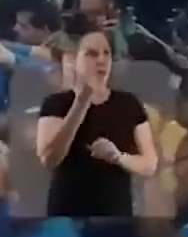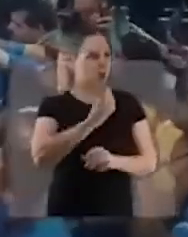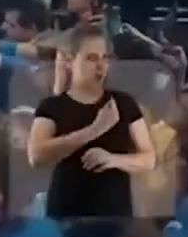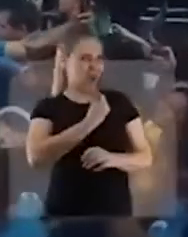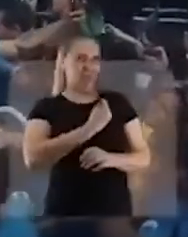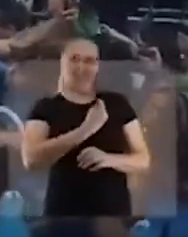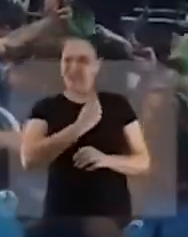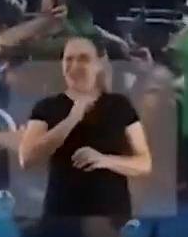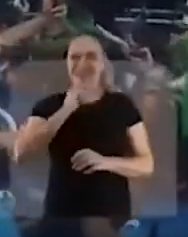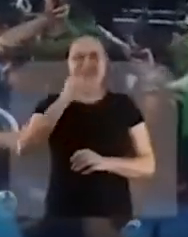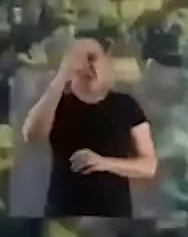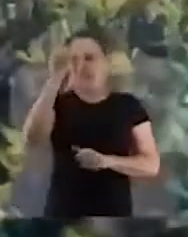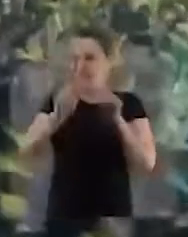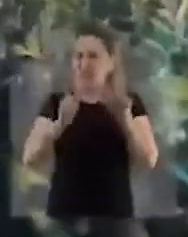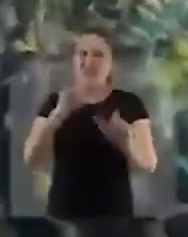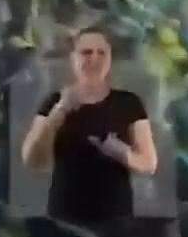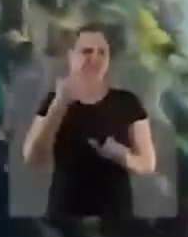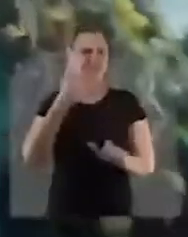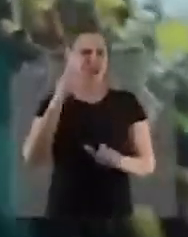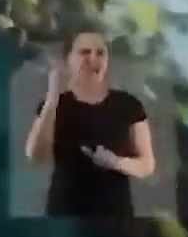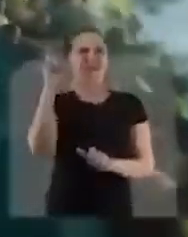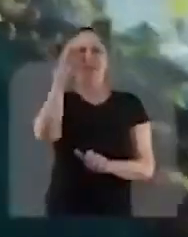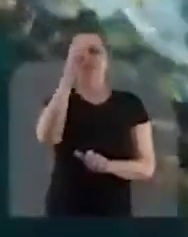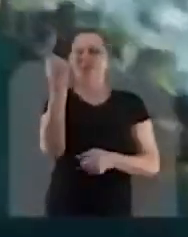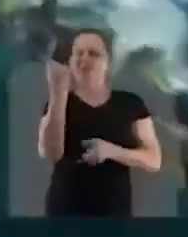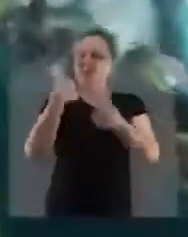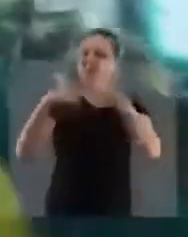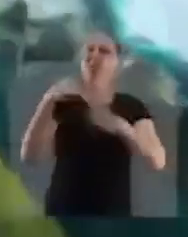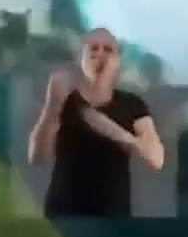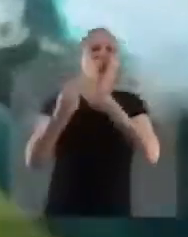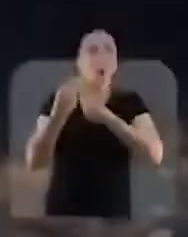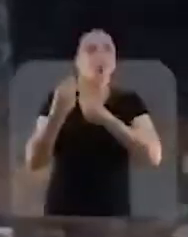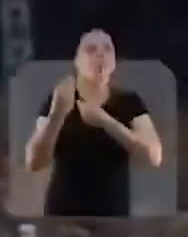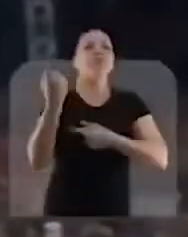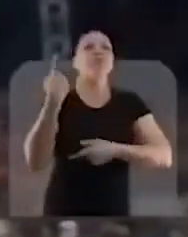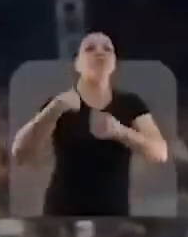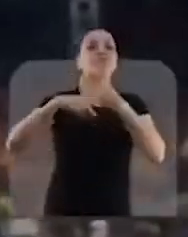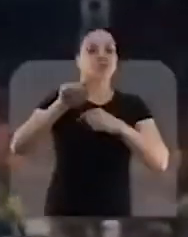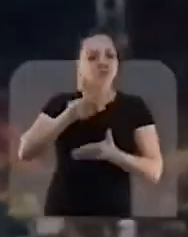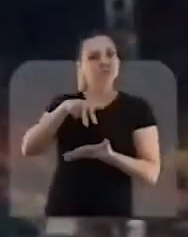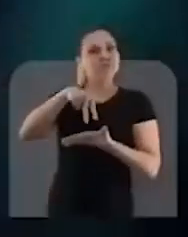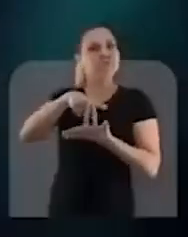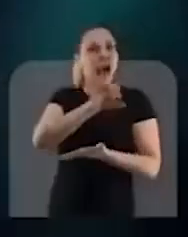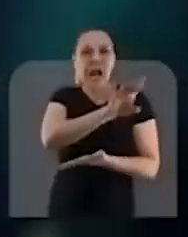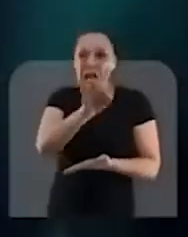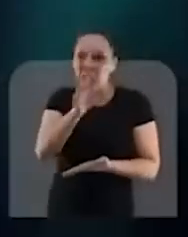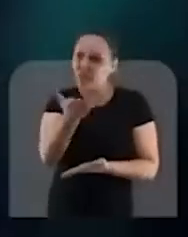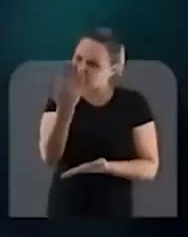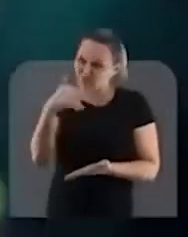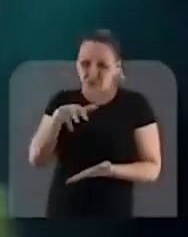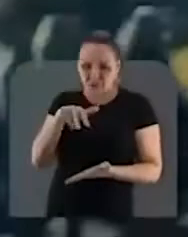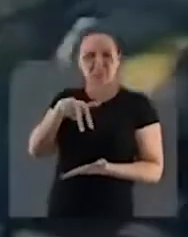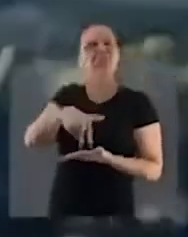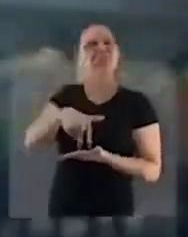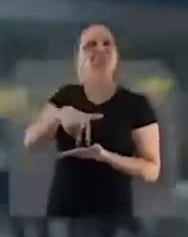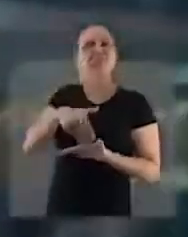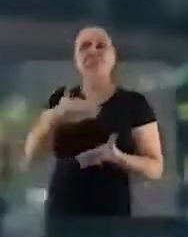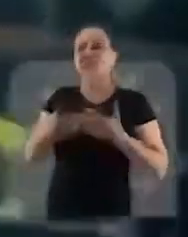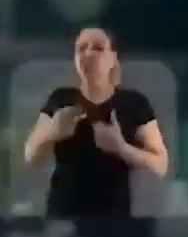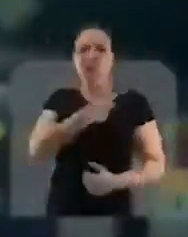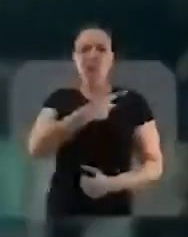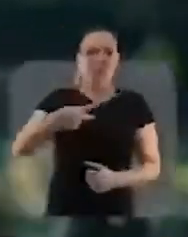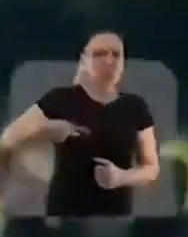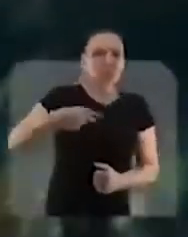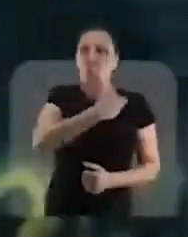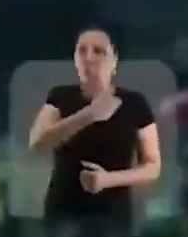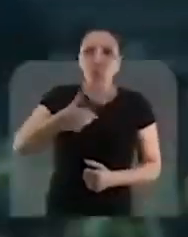para superar as dificuldades, quem tem que estar na frente é cada um de vocês. Não é o presidente, o governador